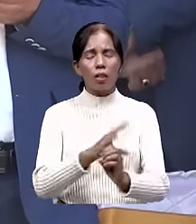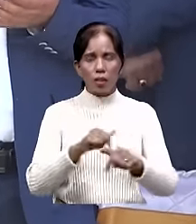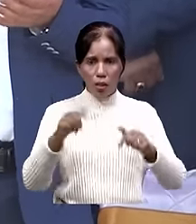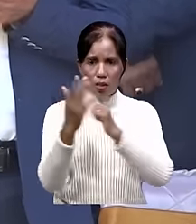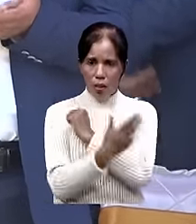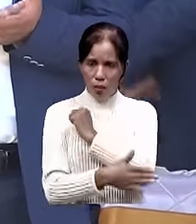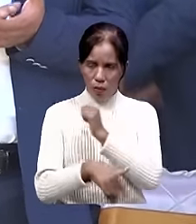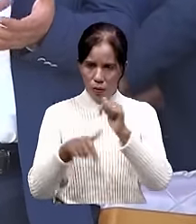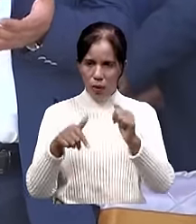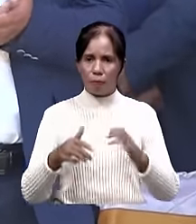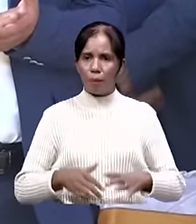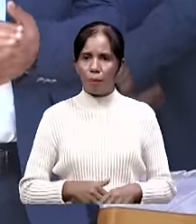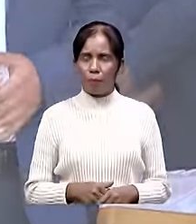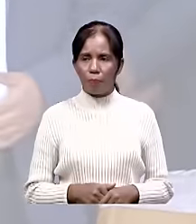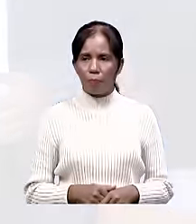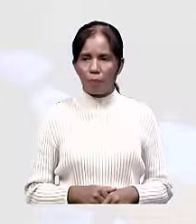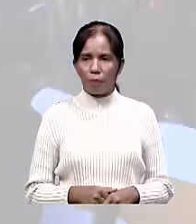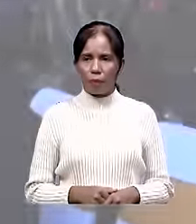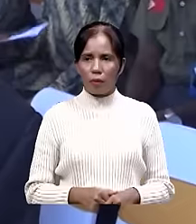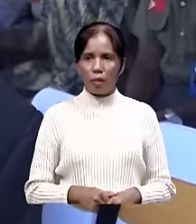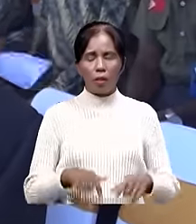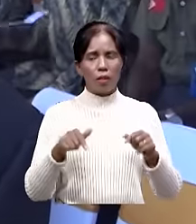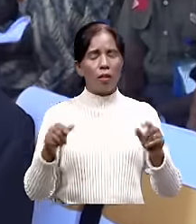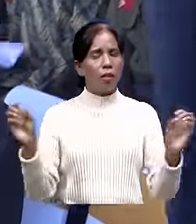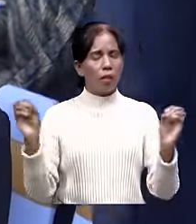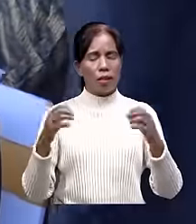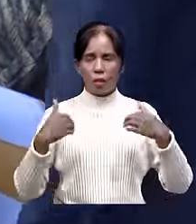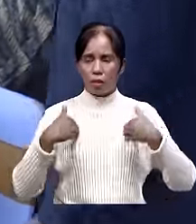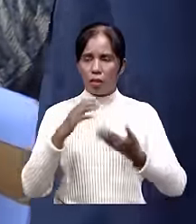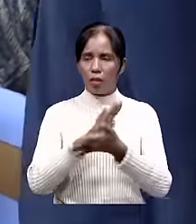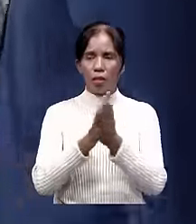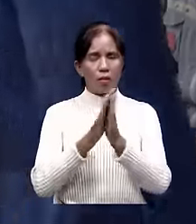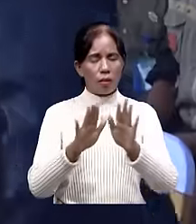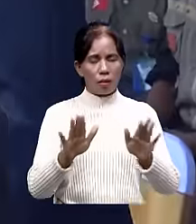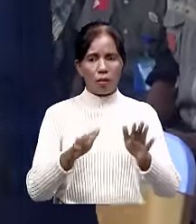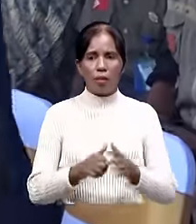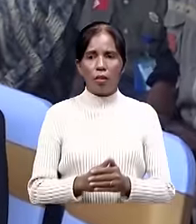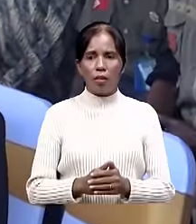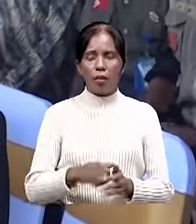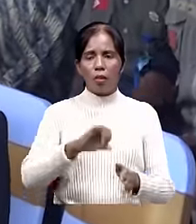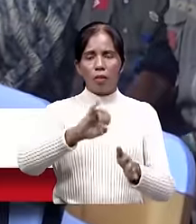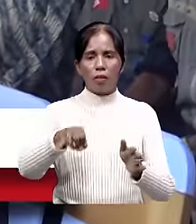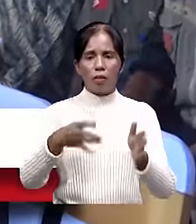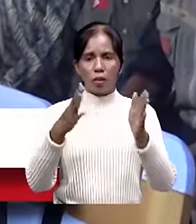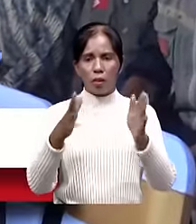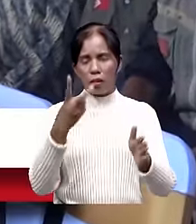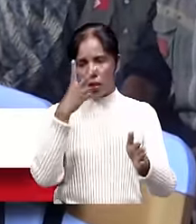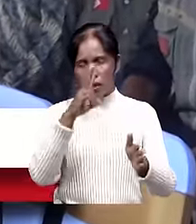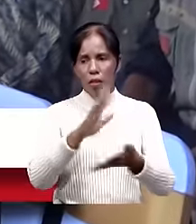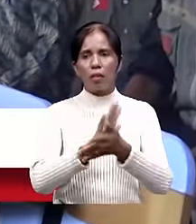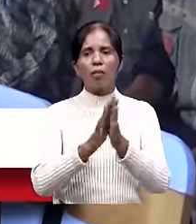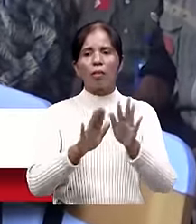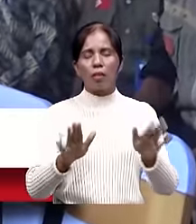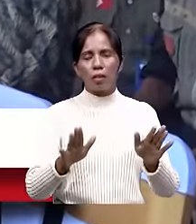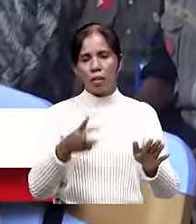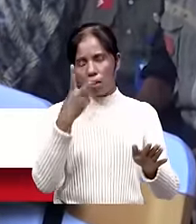Tai unidade. Tai dane mak lai e instabilidade. Jornalista sira hare instabilidade.